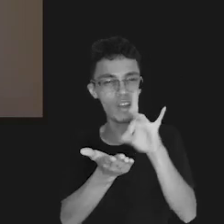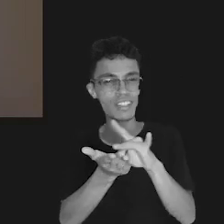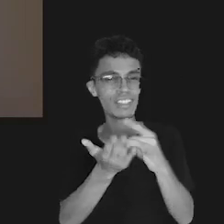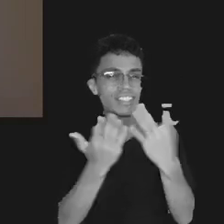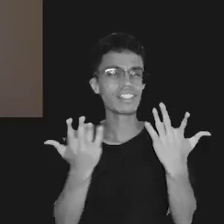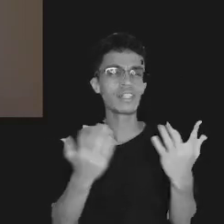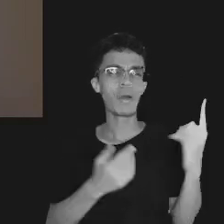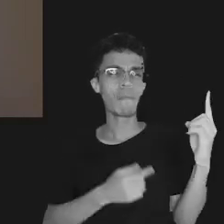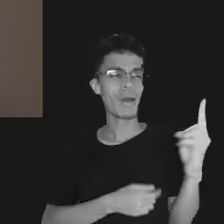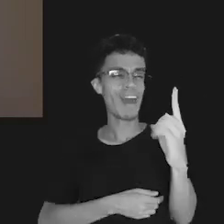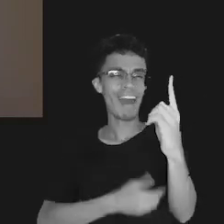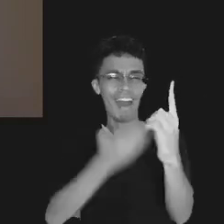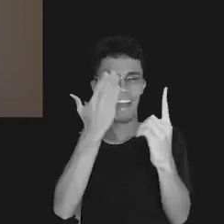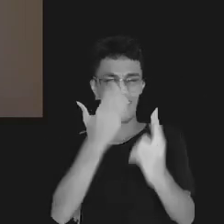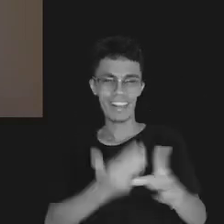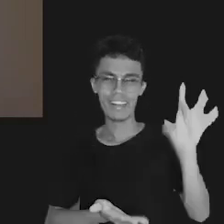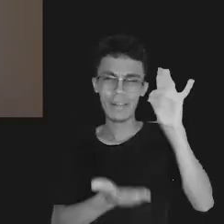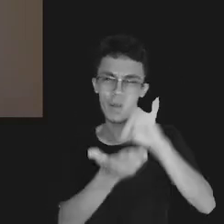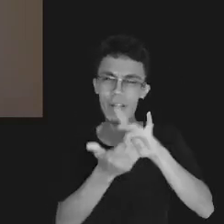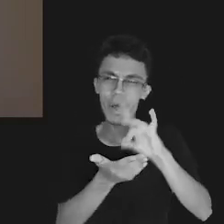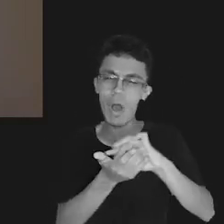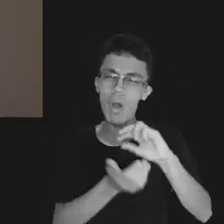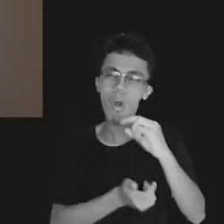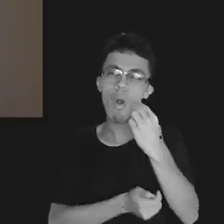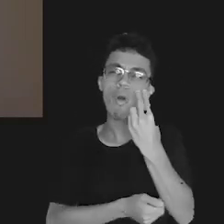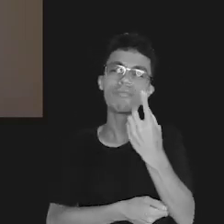de verdade ou não?